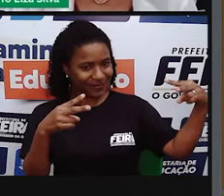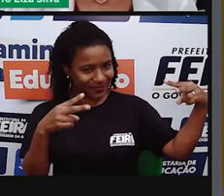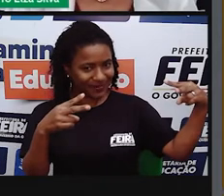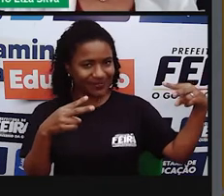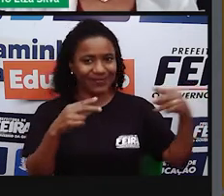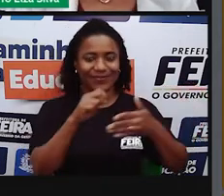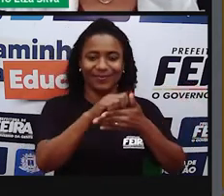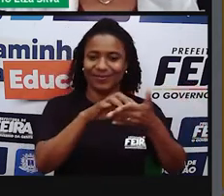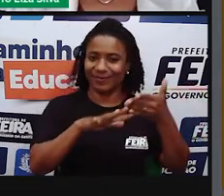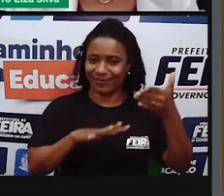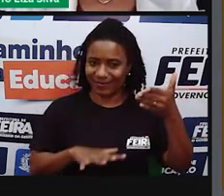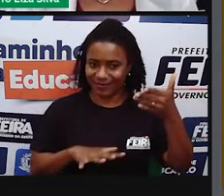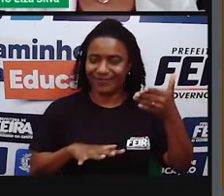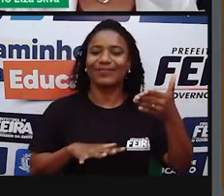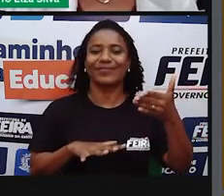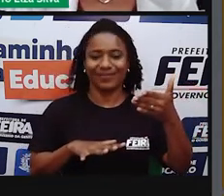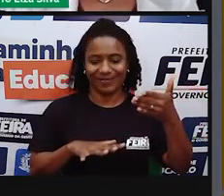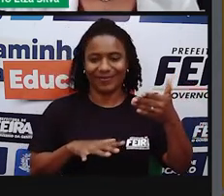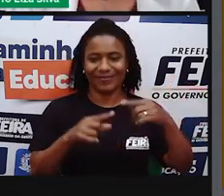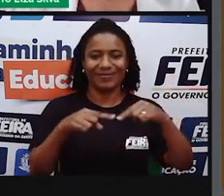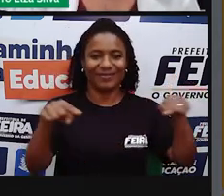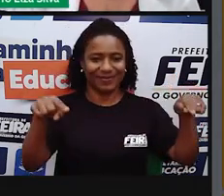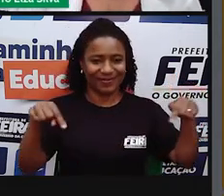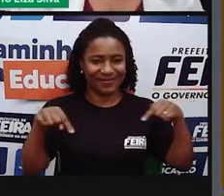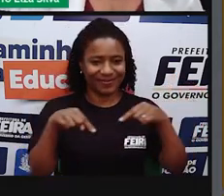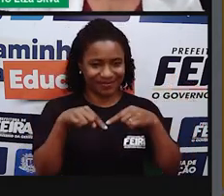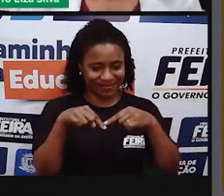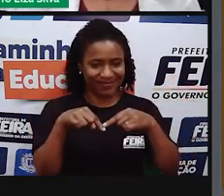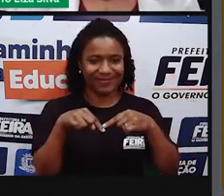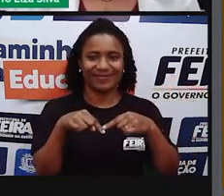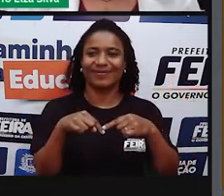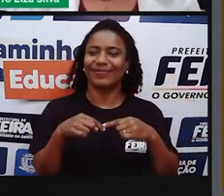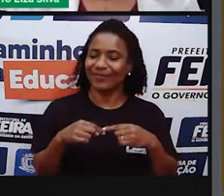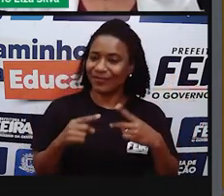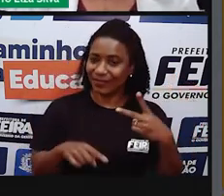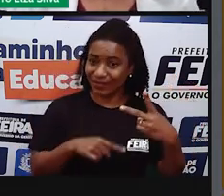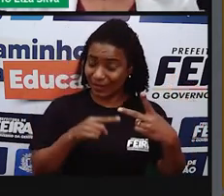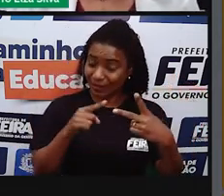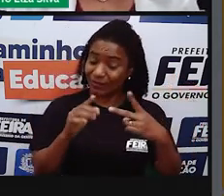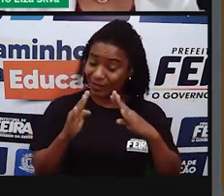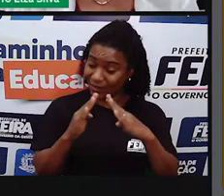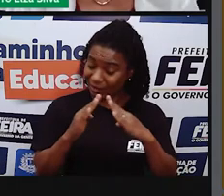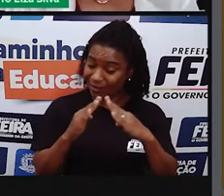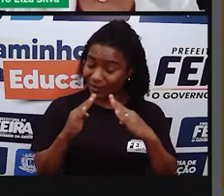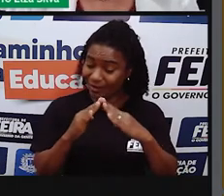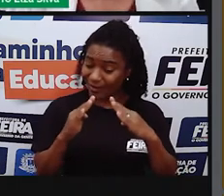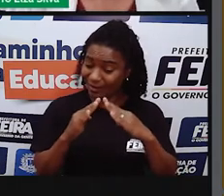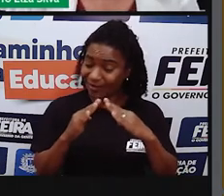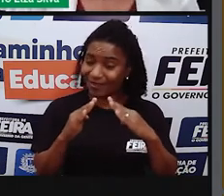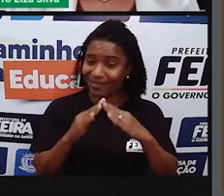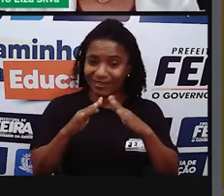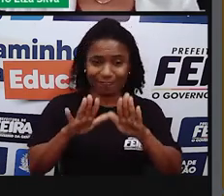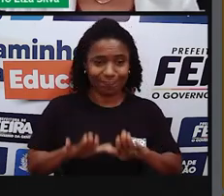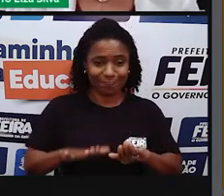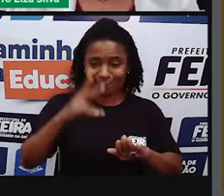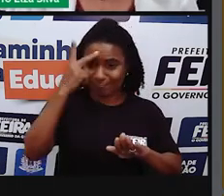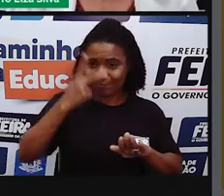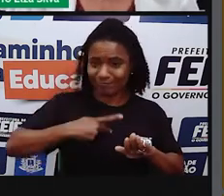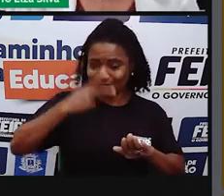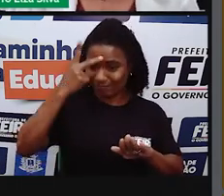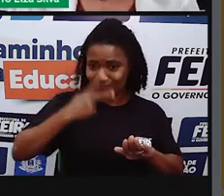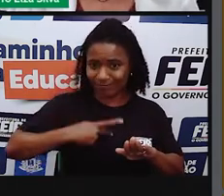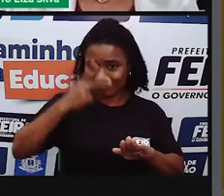Exercise, atividade de classe. Quando for atividade para você realizar sozinho, em sua